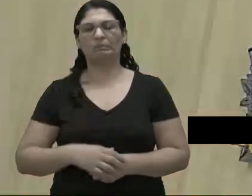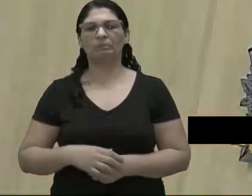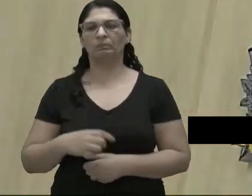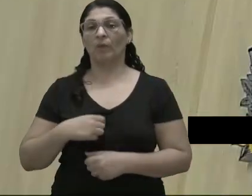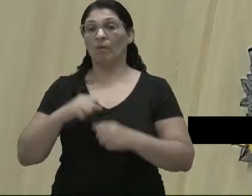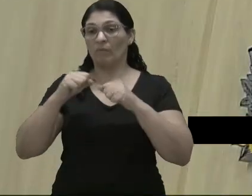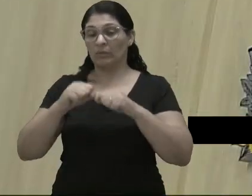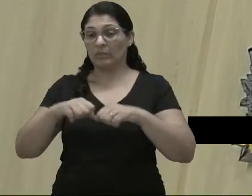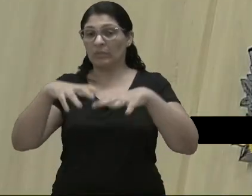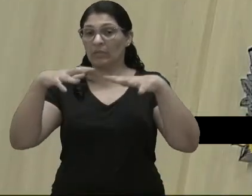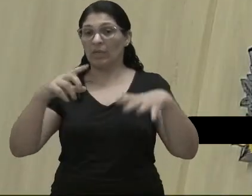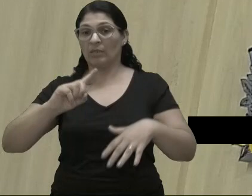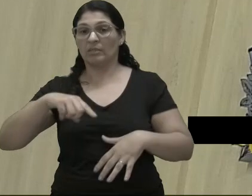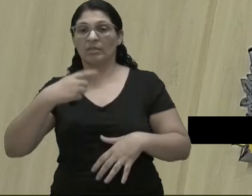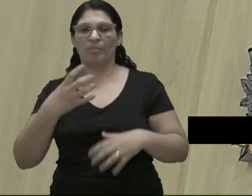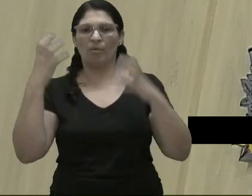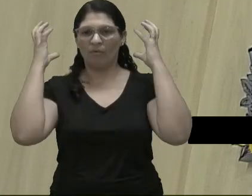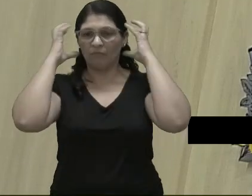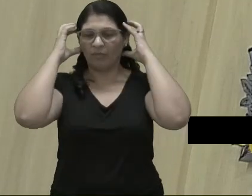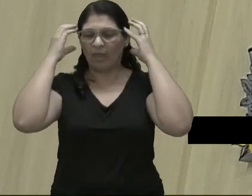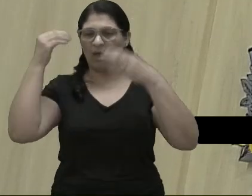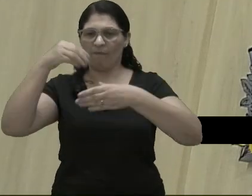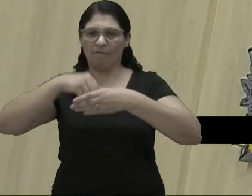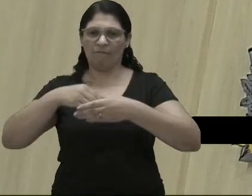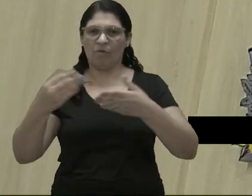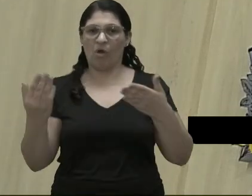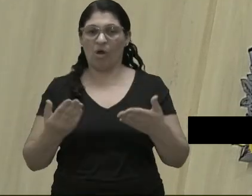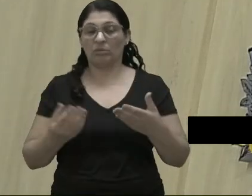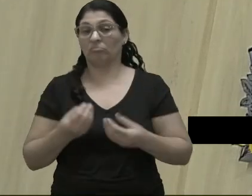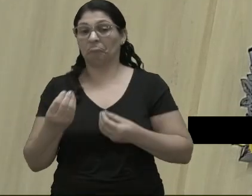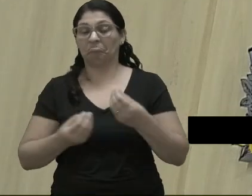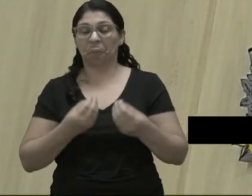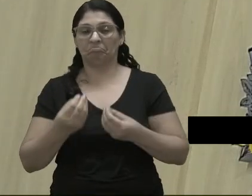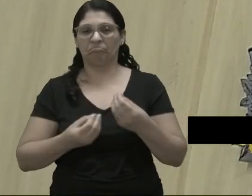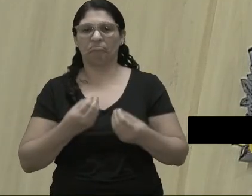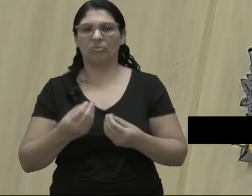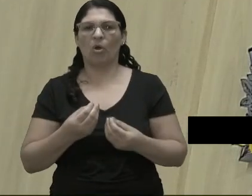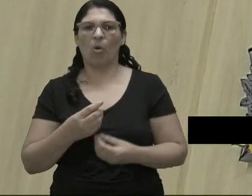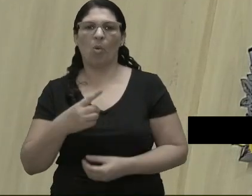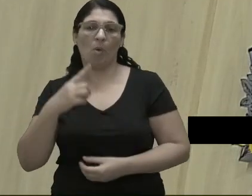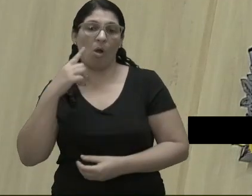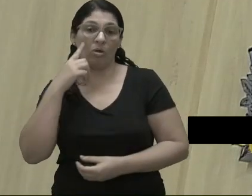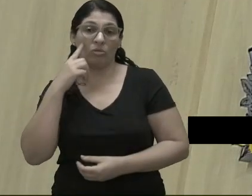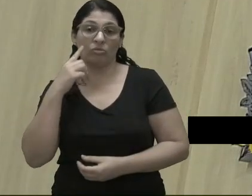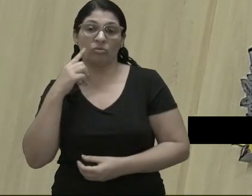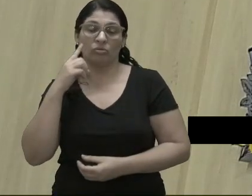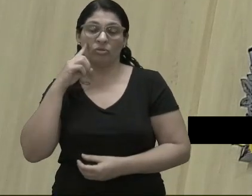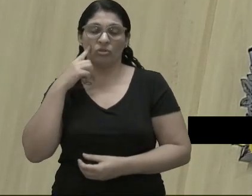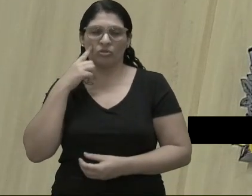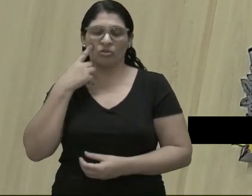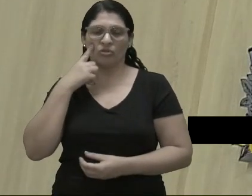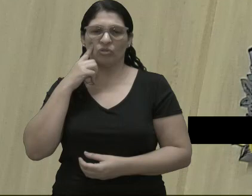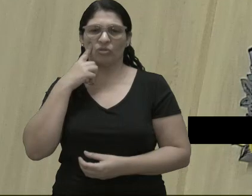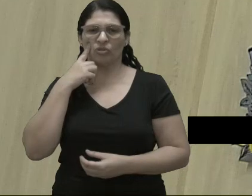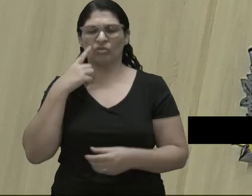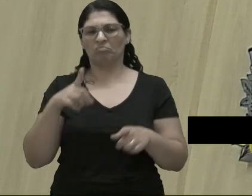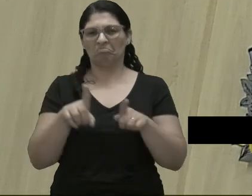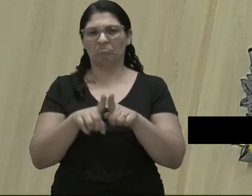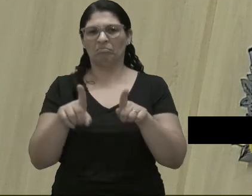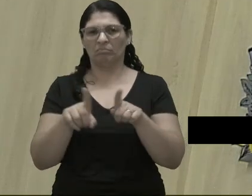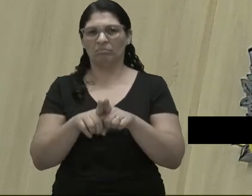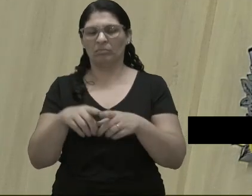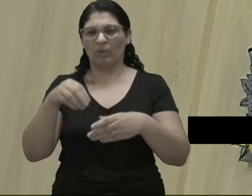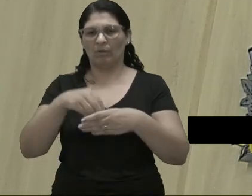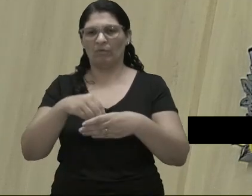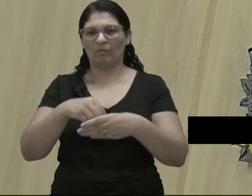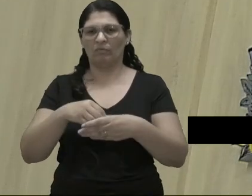vota vereadora Vivida Rádio? Sim. Como vota vereador Diego Fonseca? Sim.